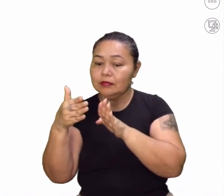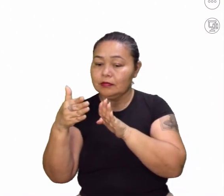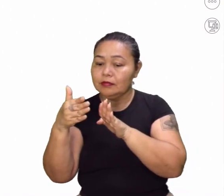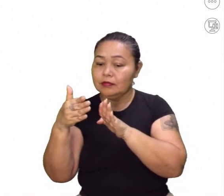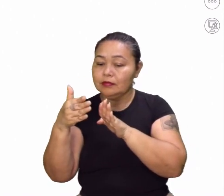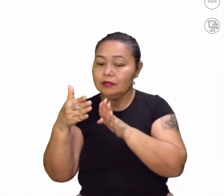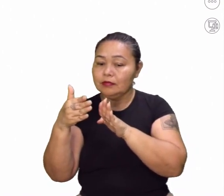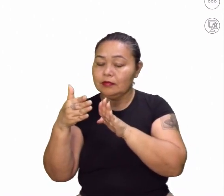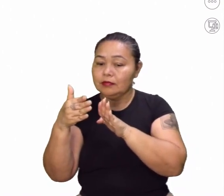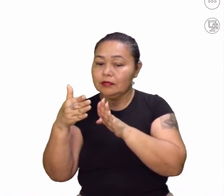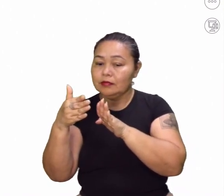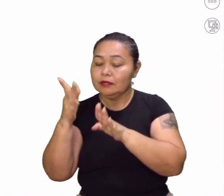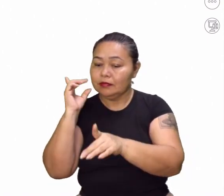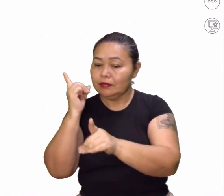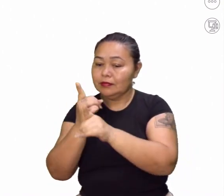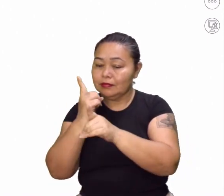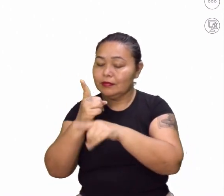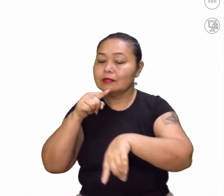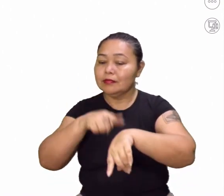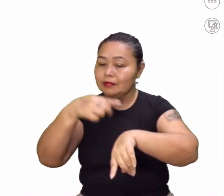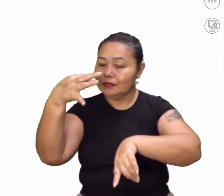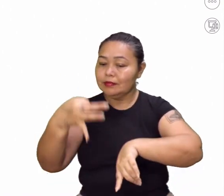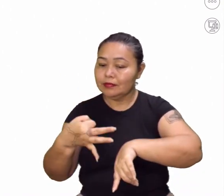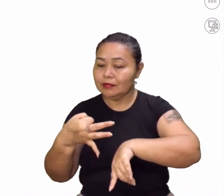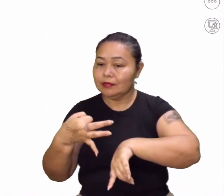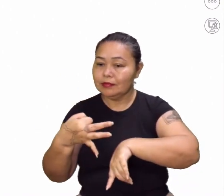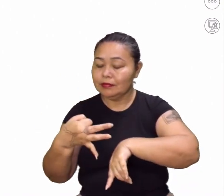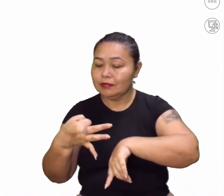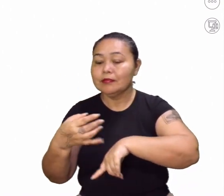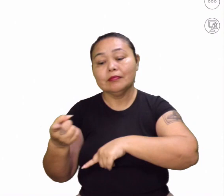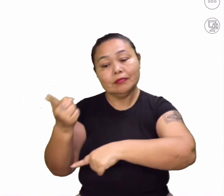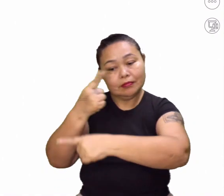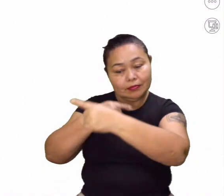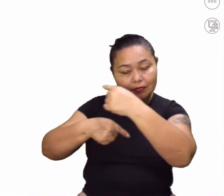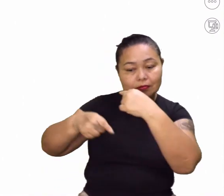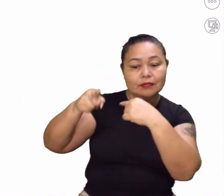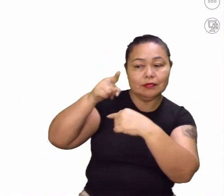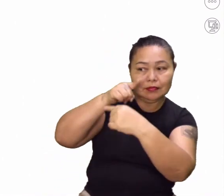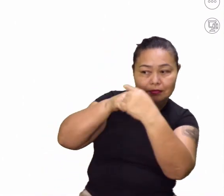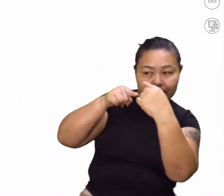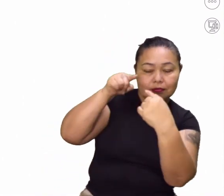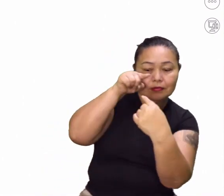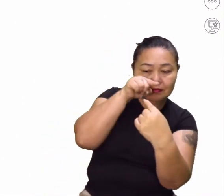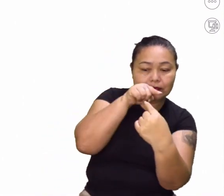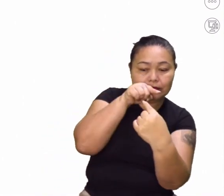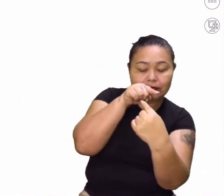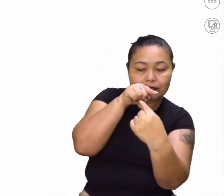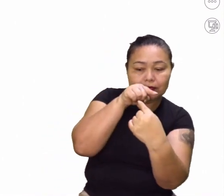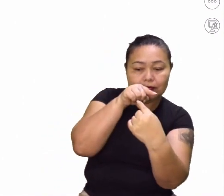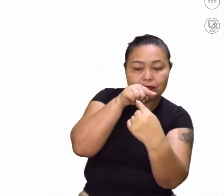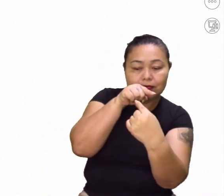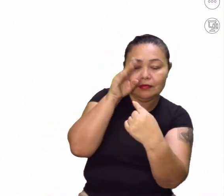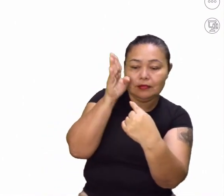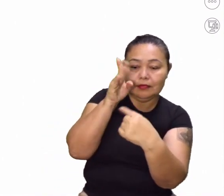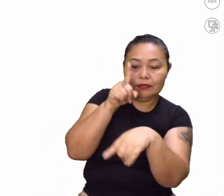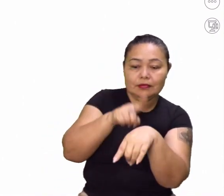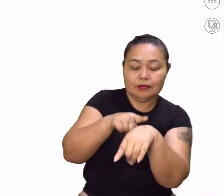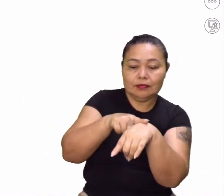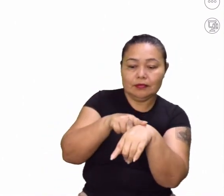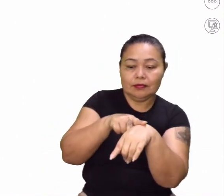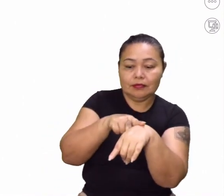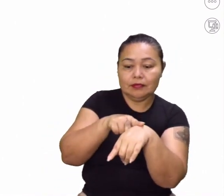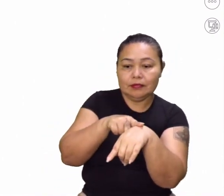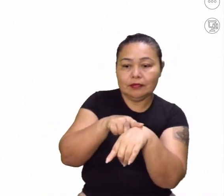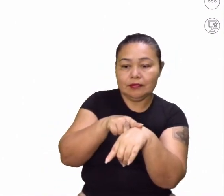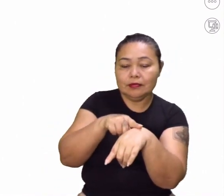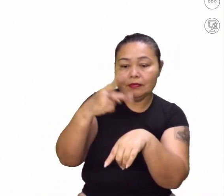chegar na hora certa. E depois voltando hora por hora. Hora É por hora,